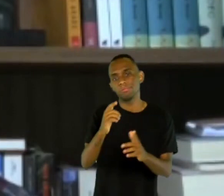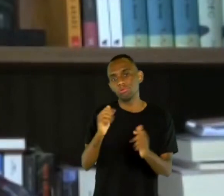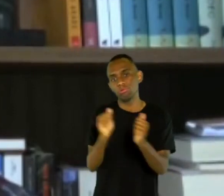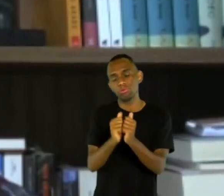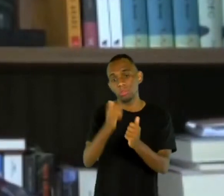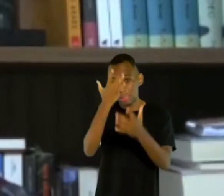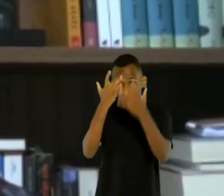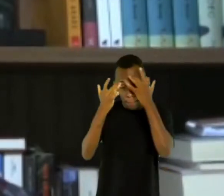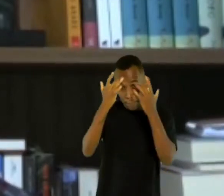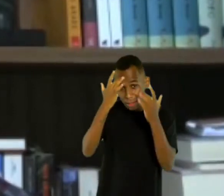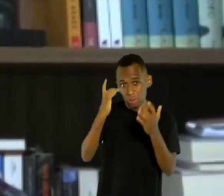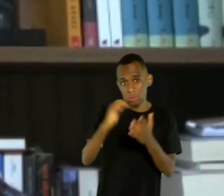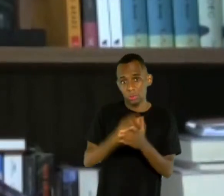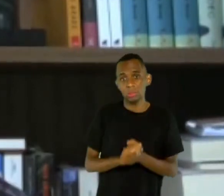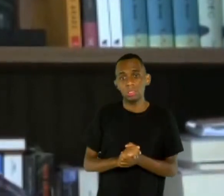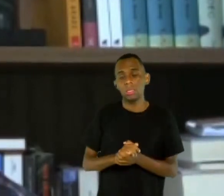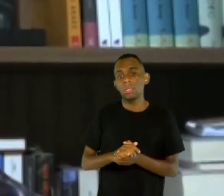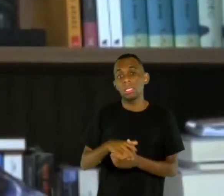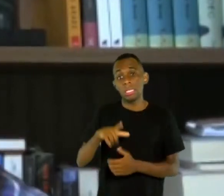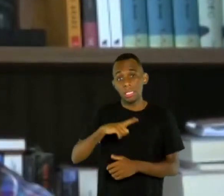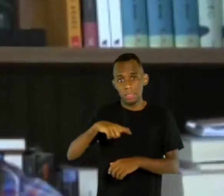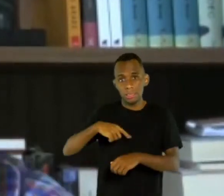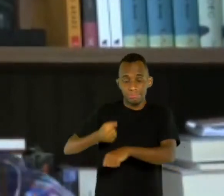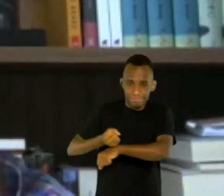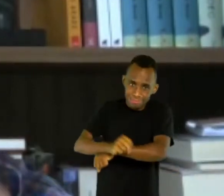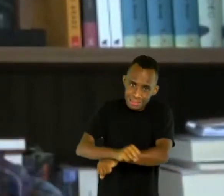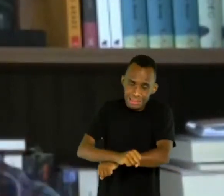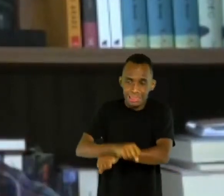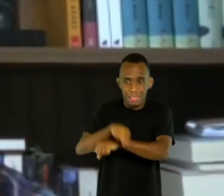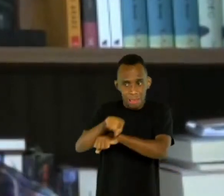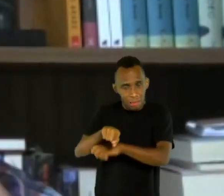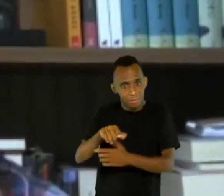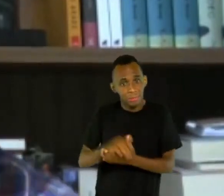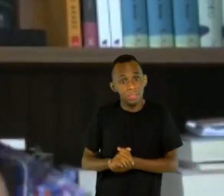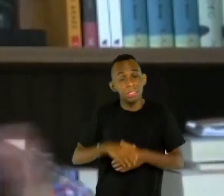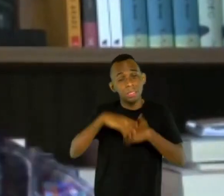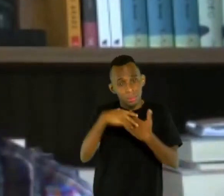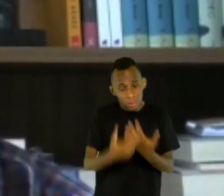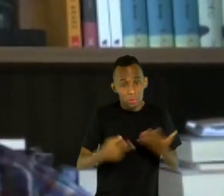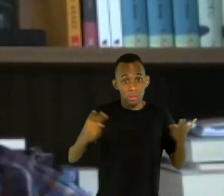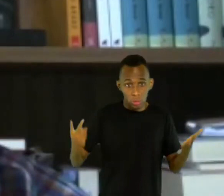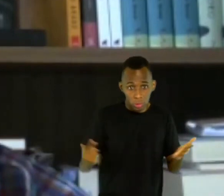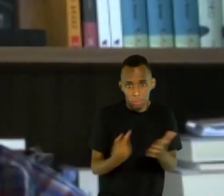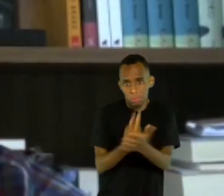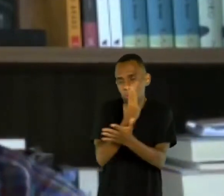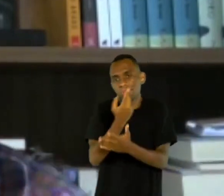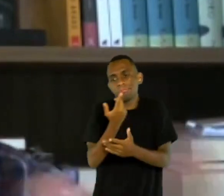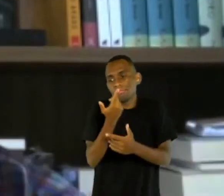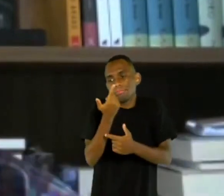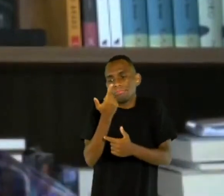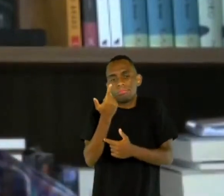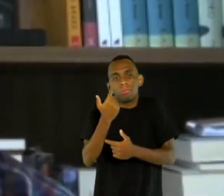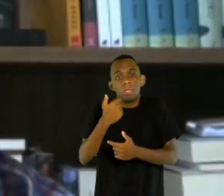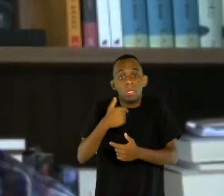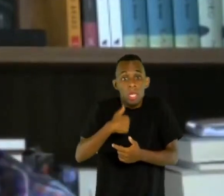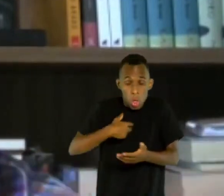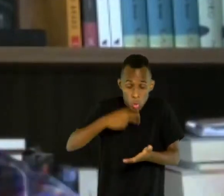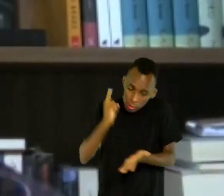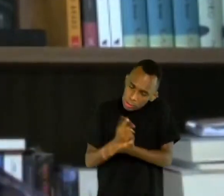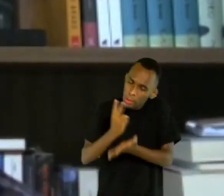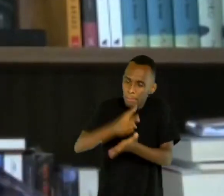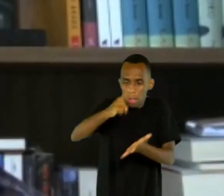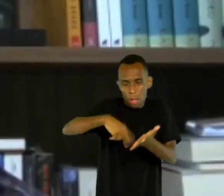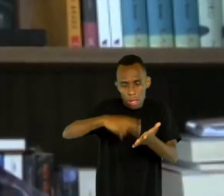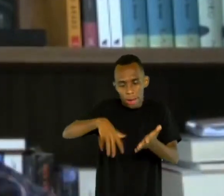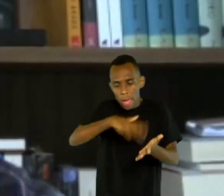em situação de escravidão. Ou seja, essas minúcias, não tenha nada que eu leia na literatura ou